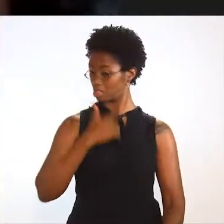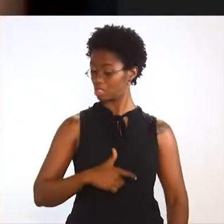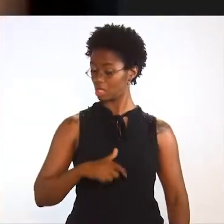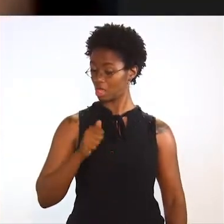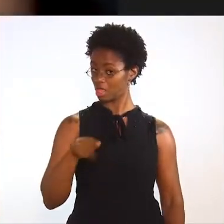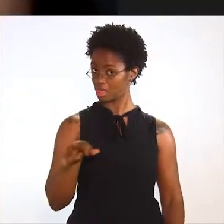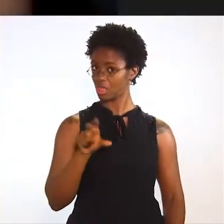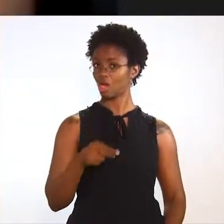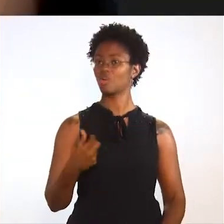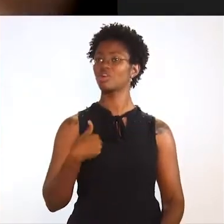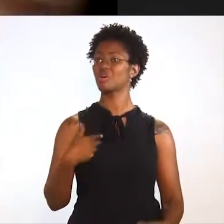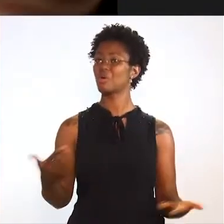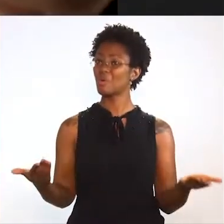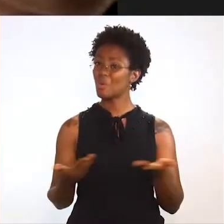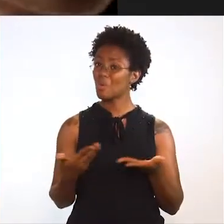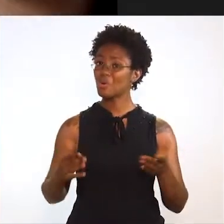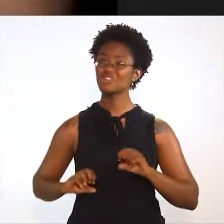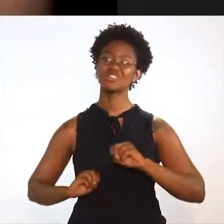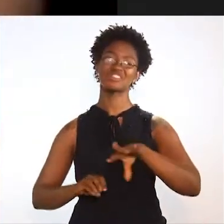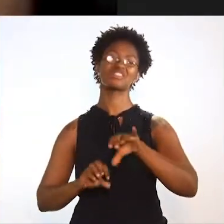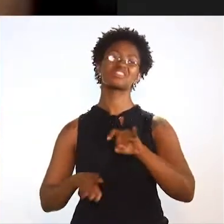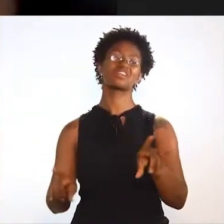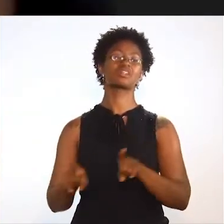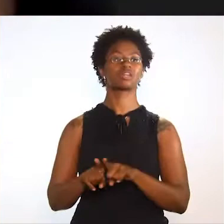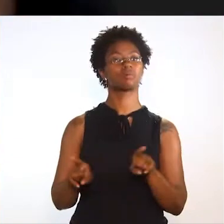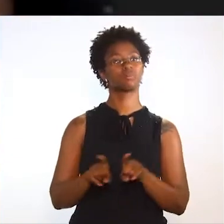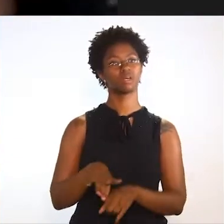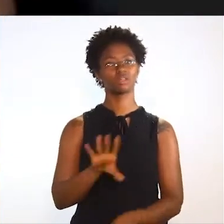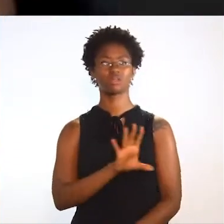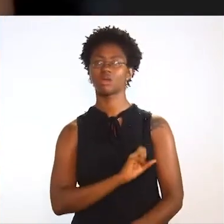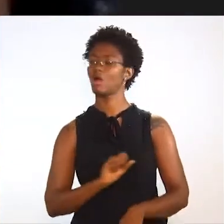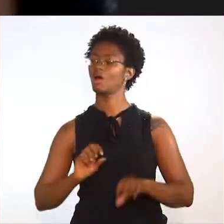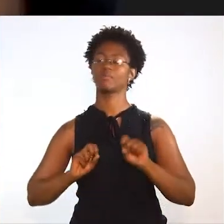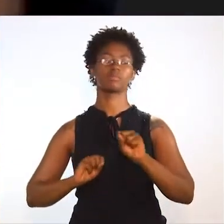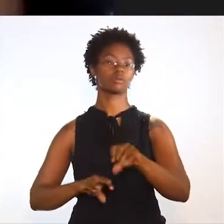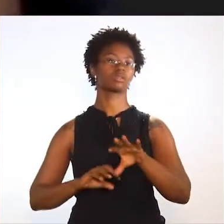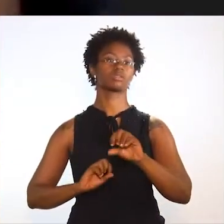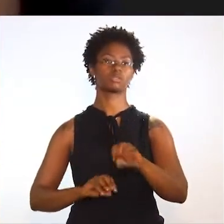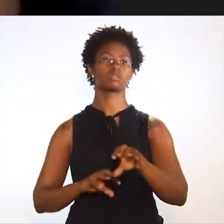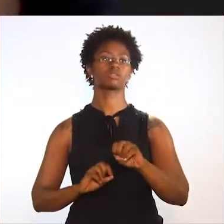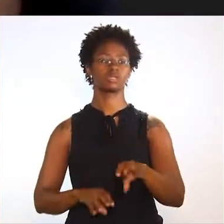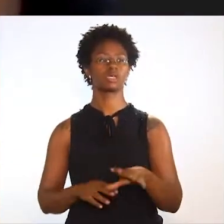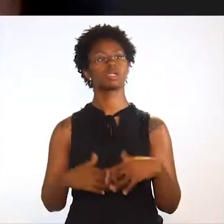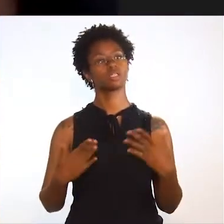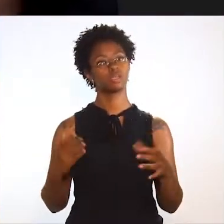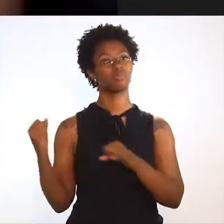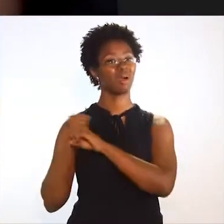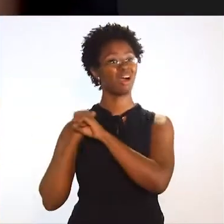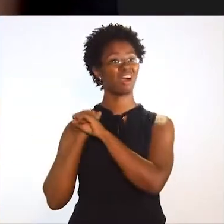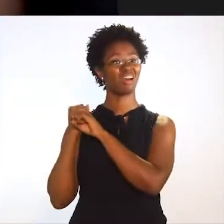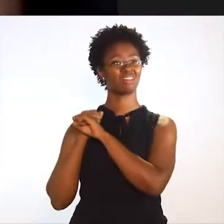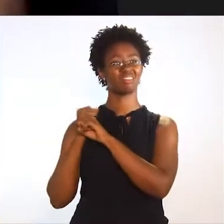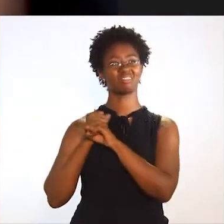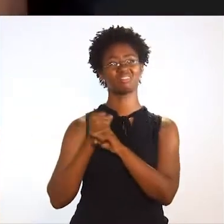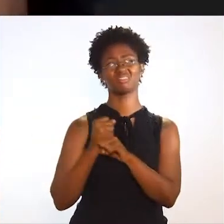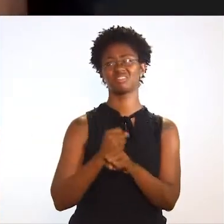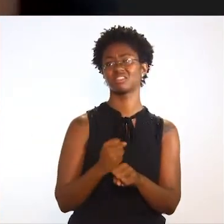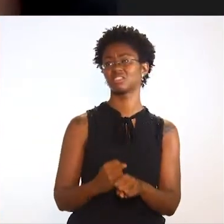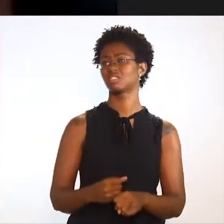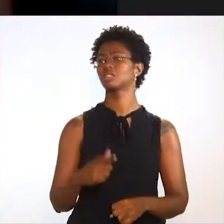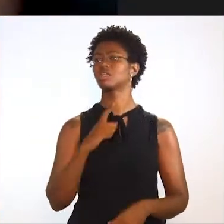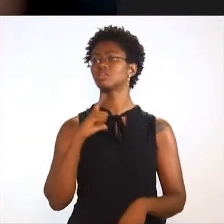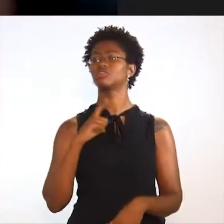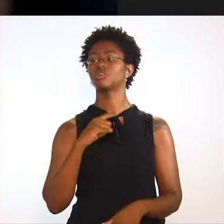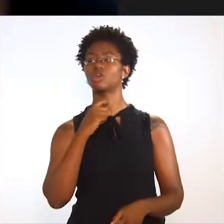uma estudante hoje que ensino, né? Então, eu amo ensinar, e durante muitos anos